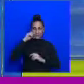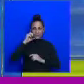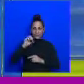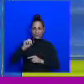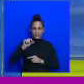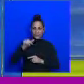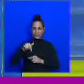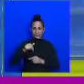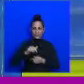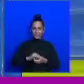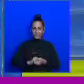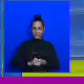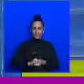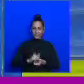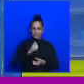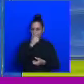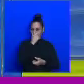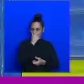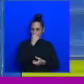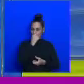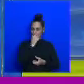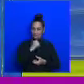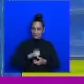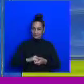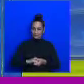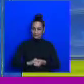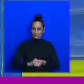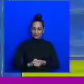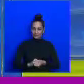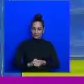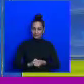07. Preta, 07.